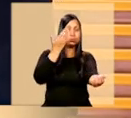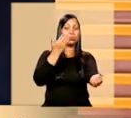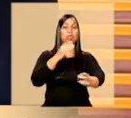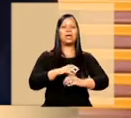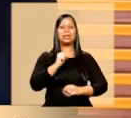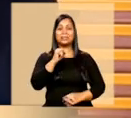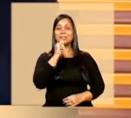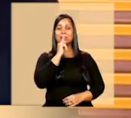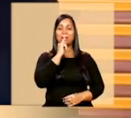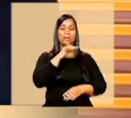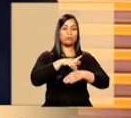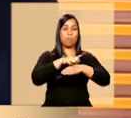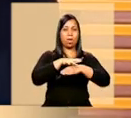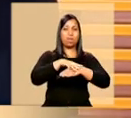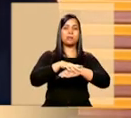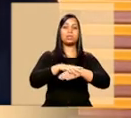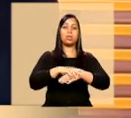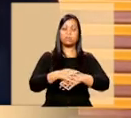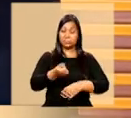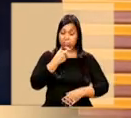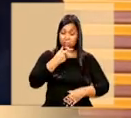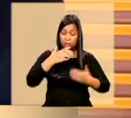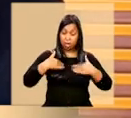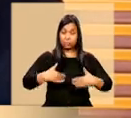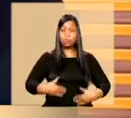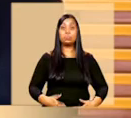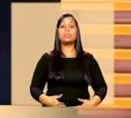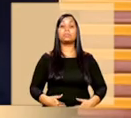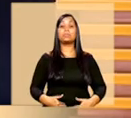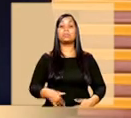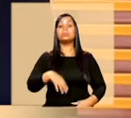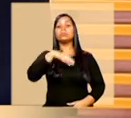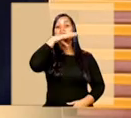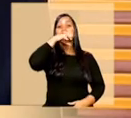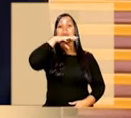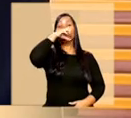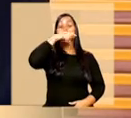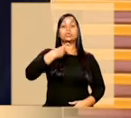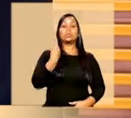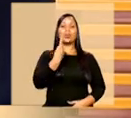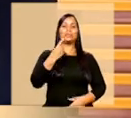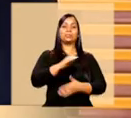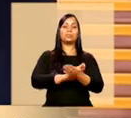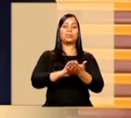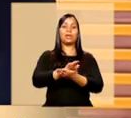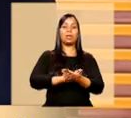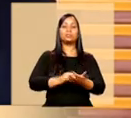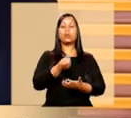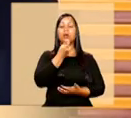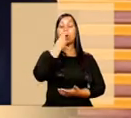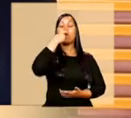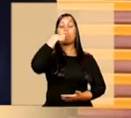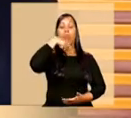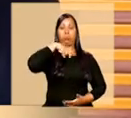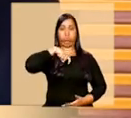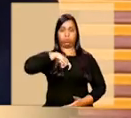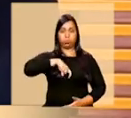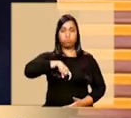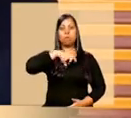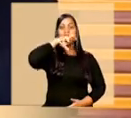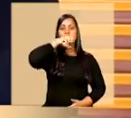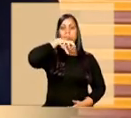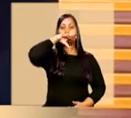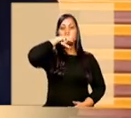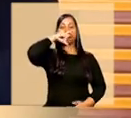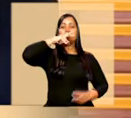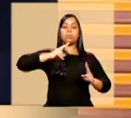tem uma infecção, ele precisa ser tratado a infecção. A respiração, o paciente já não respira sozinho, então geralmente ele está entubado, né?